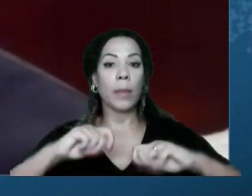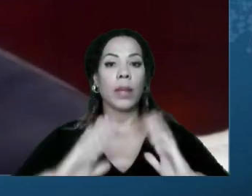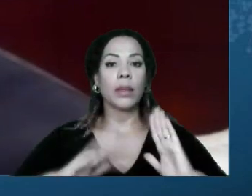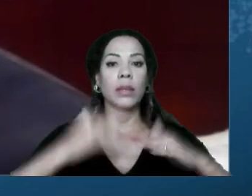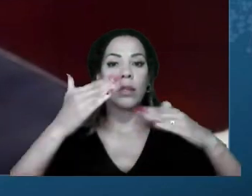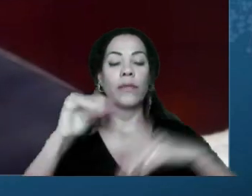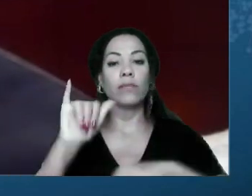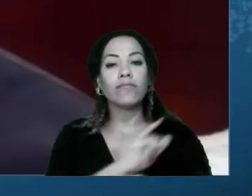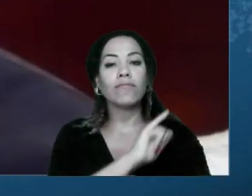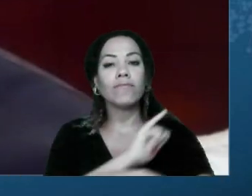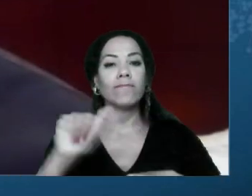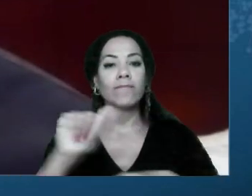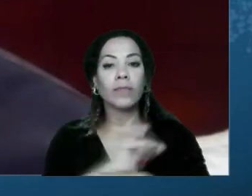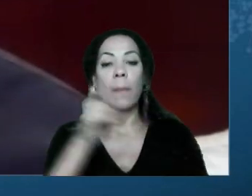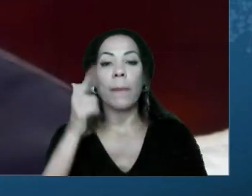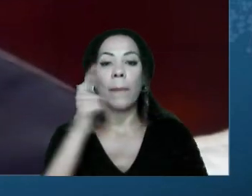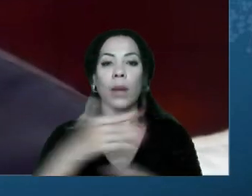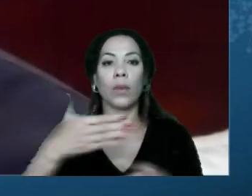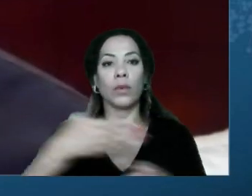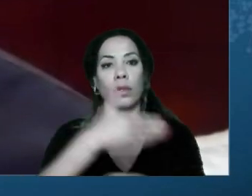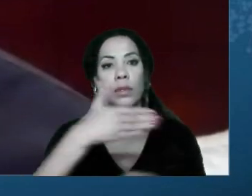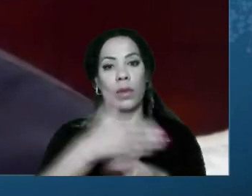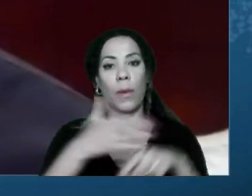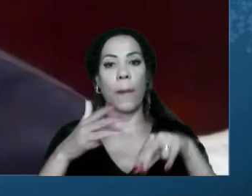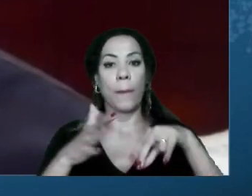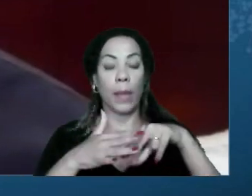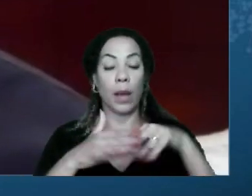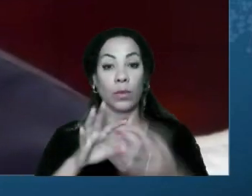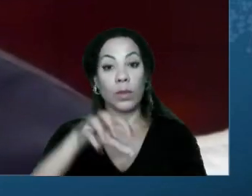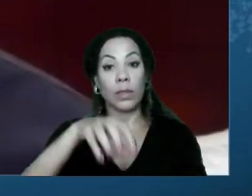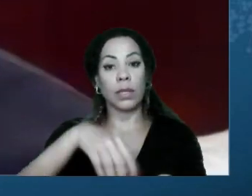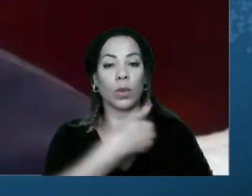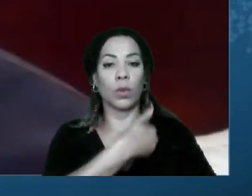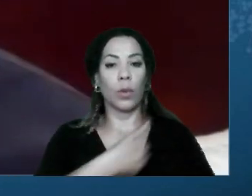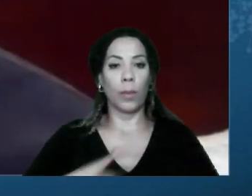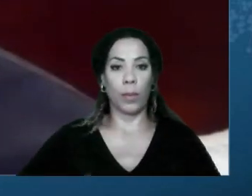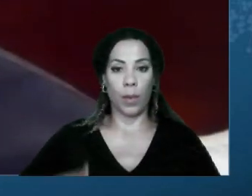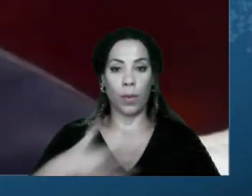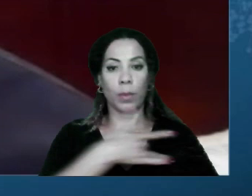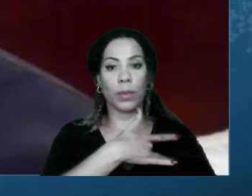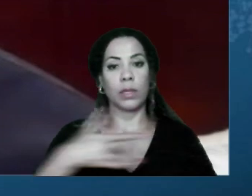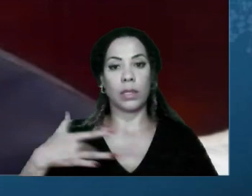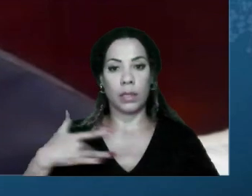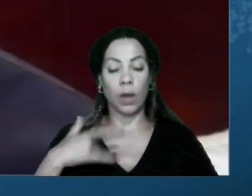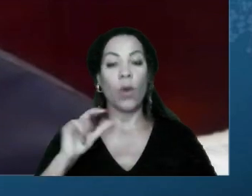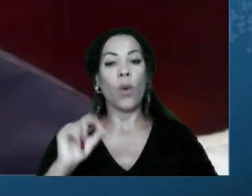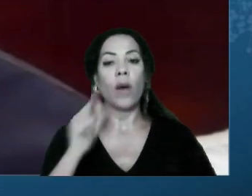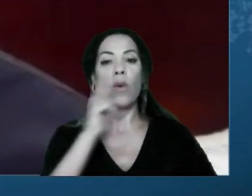estratégicas para garantir acesso aos pacientes do setor público de saúde aos